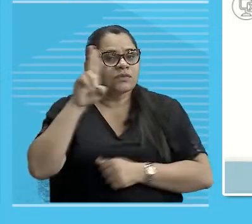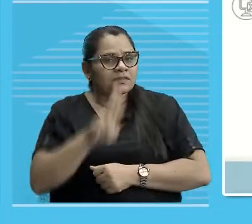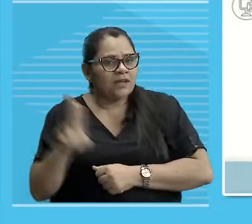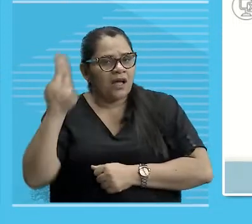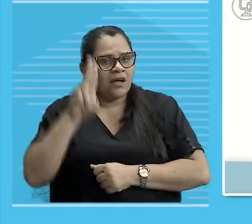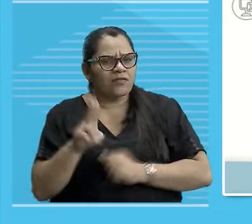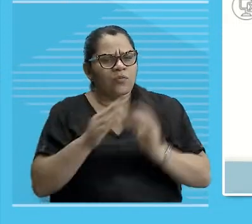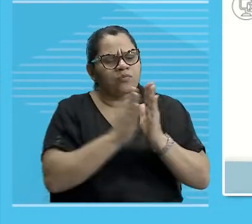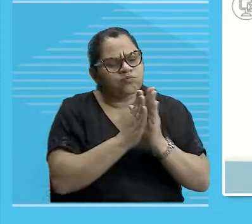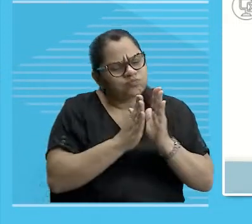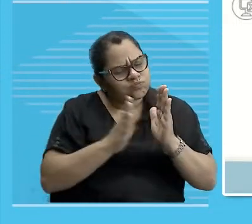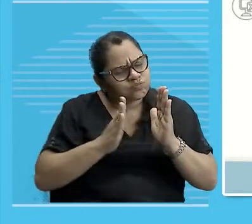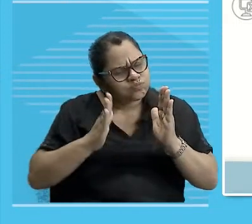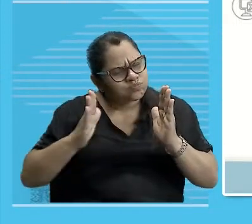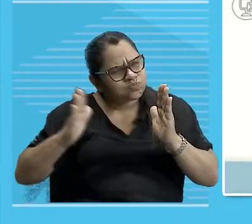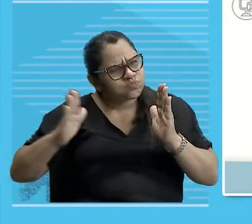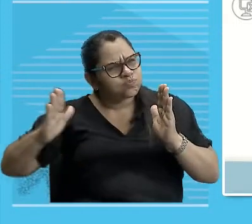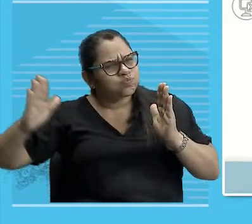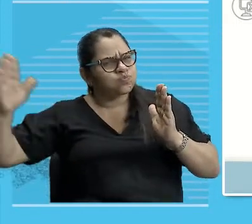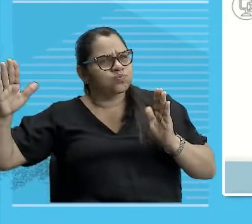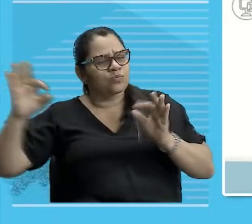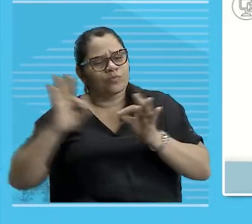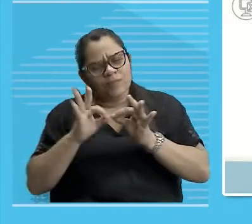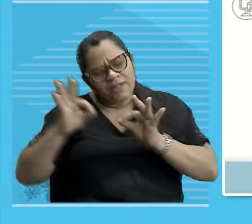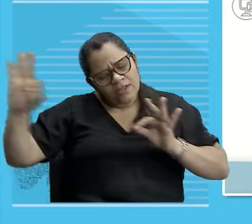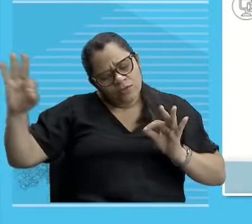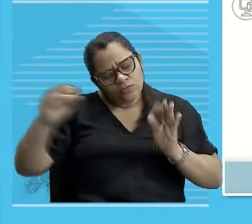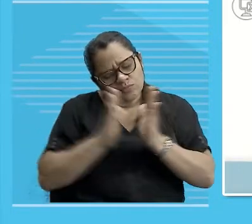períodos. Longos períodos.